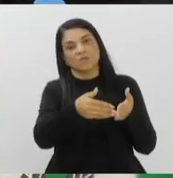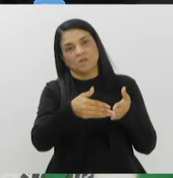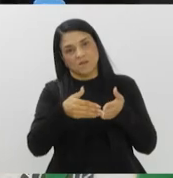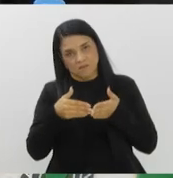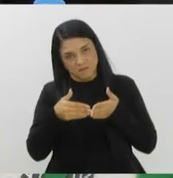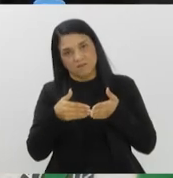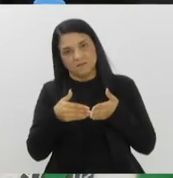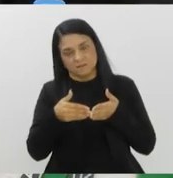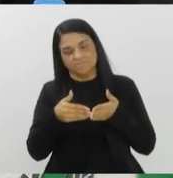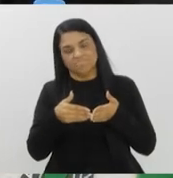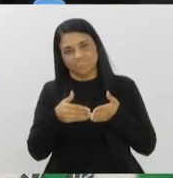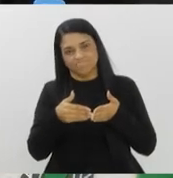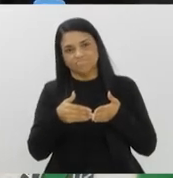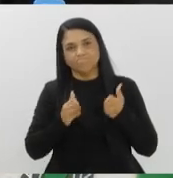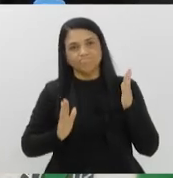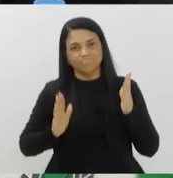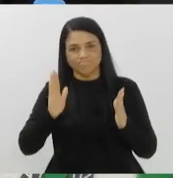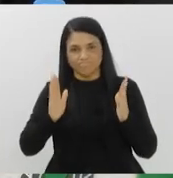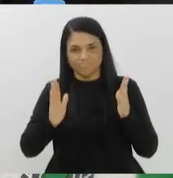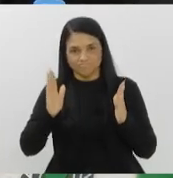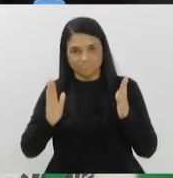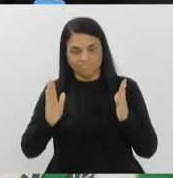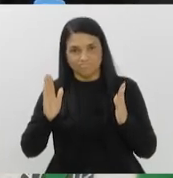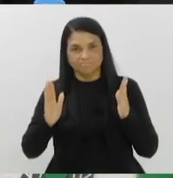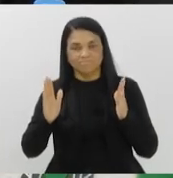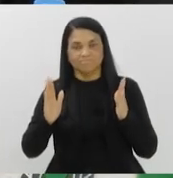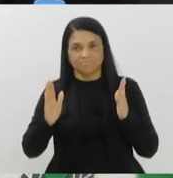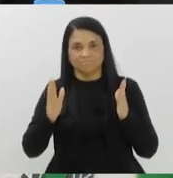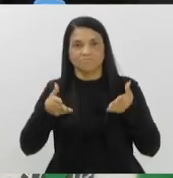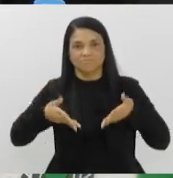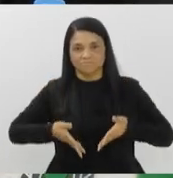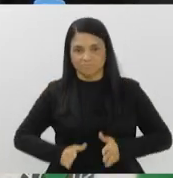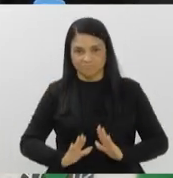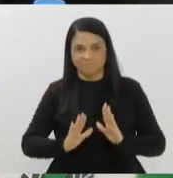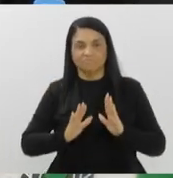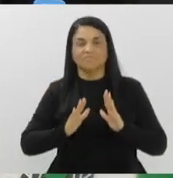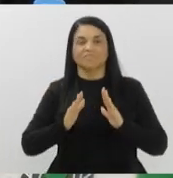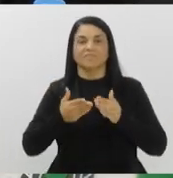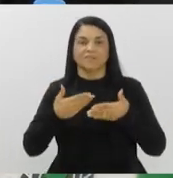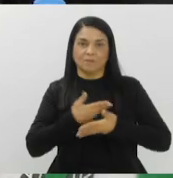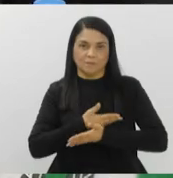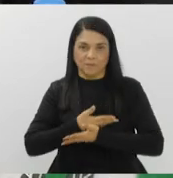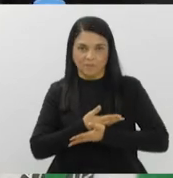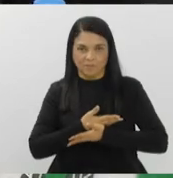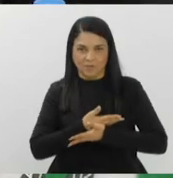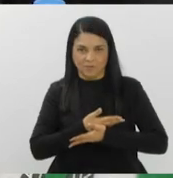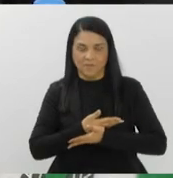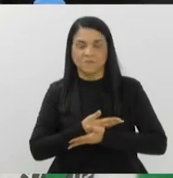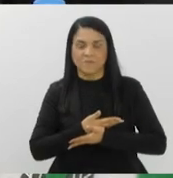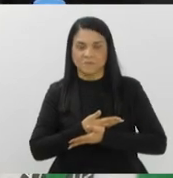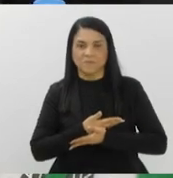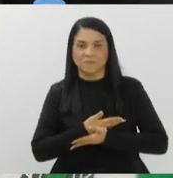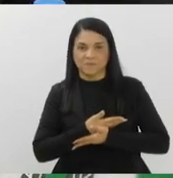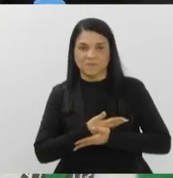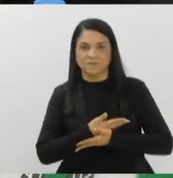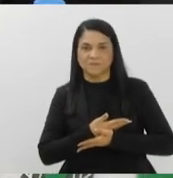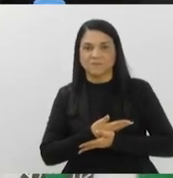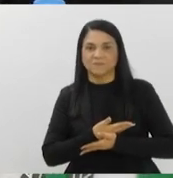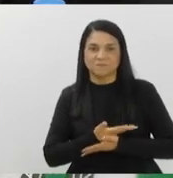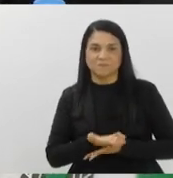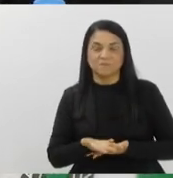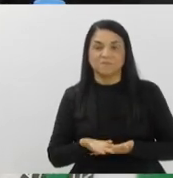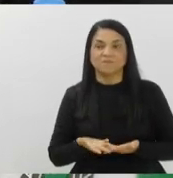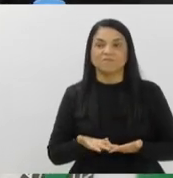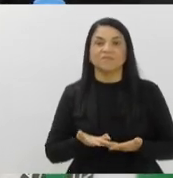sua gestação e no caminhar da vida aí desse novo ser colocado nessa terra.